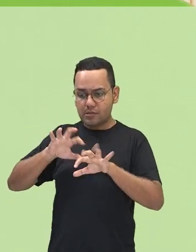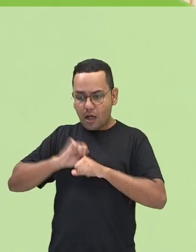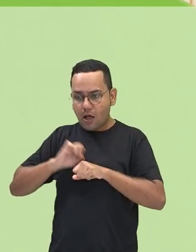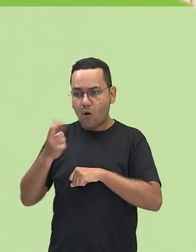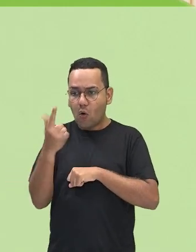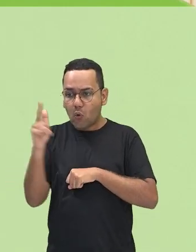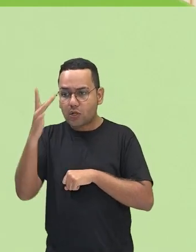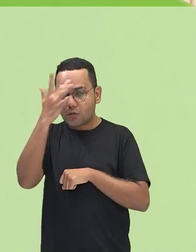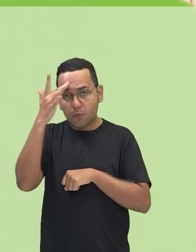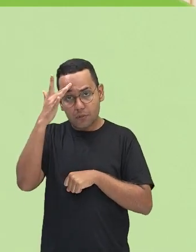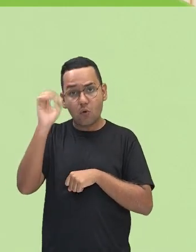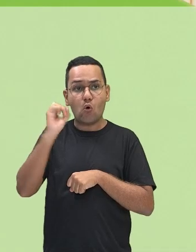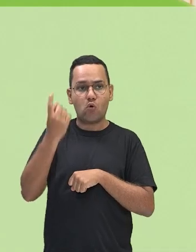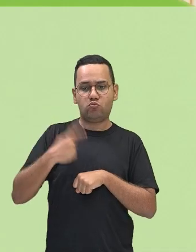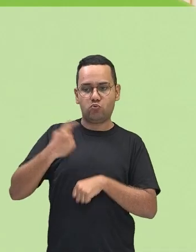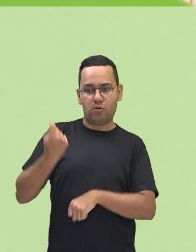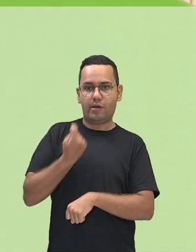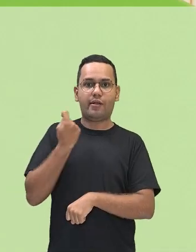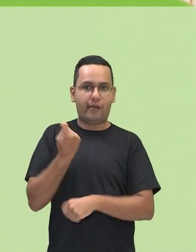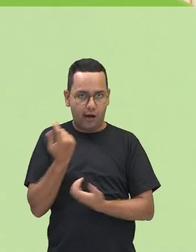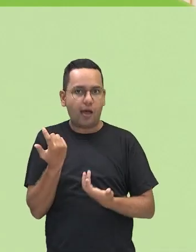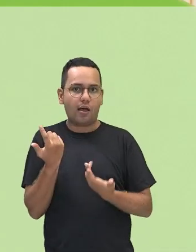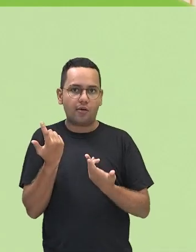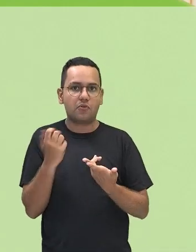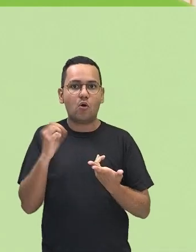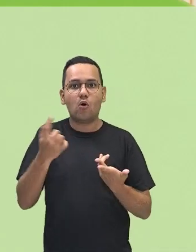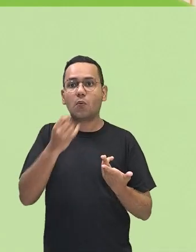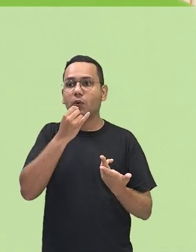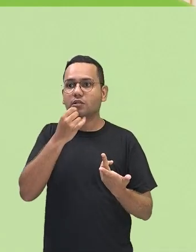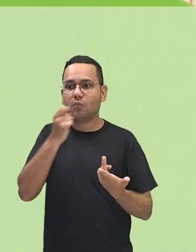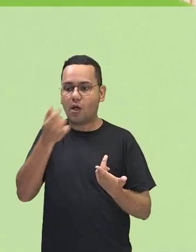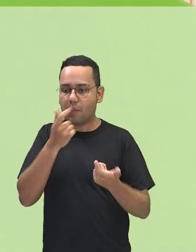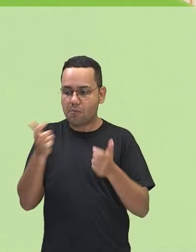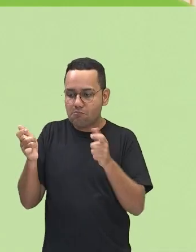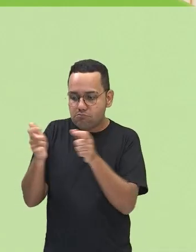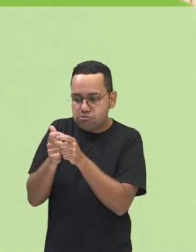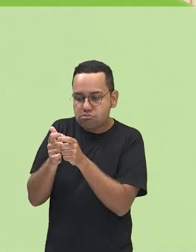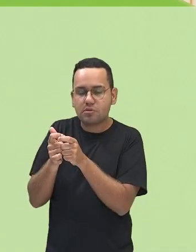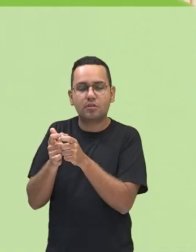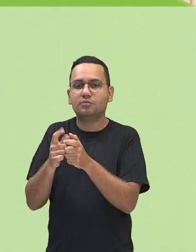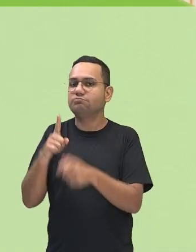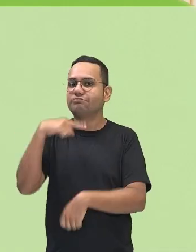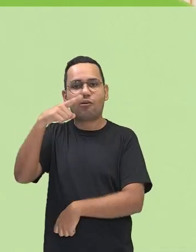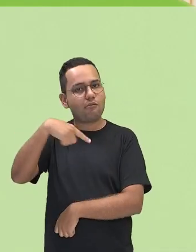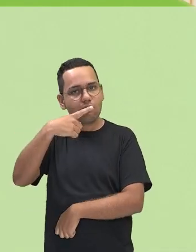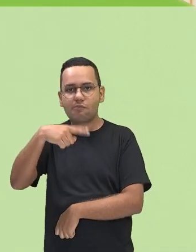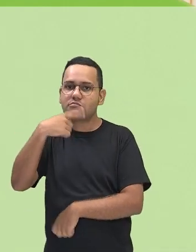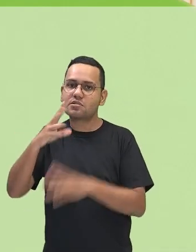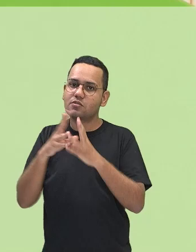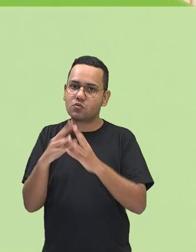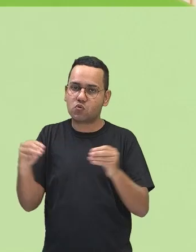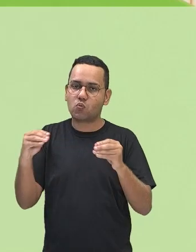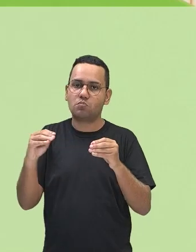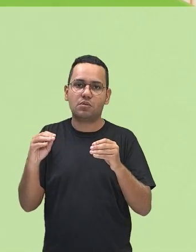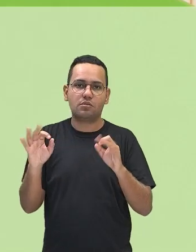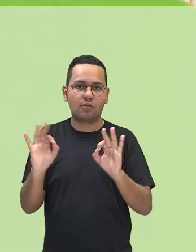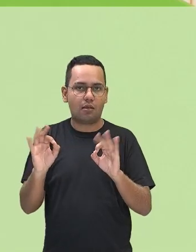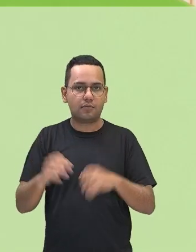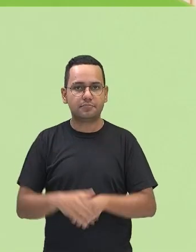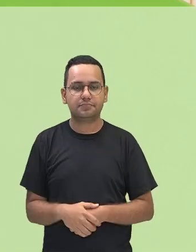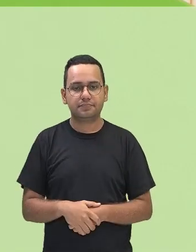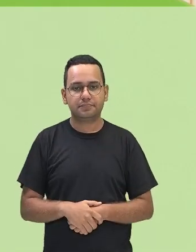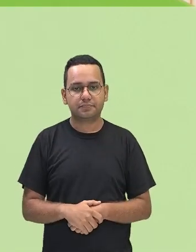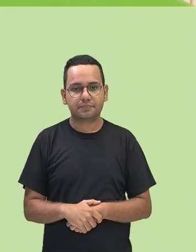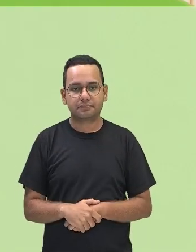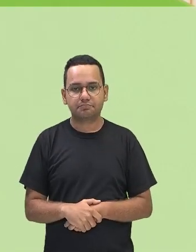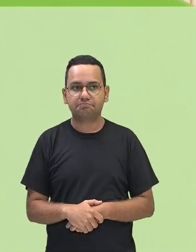você pode piorar e aquele antibiótico não ter mais efeito sobre essas superbactérias. É